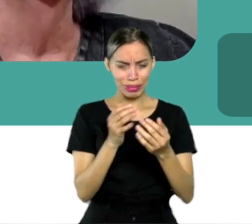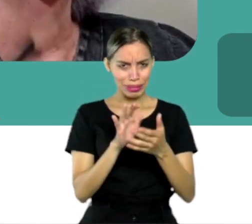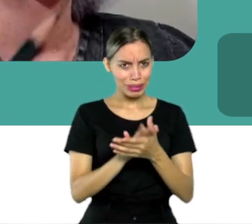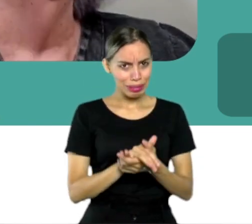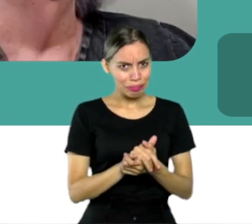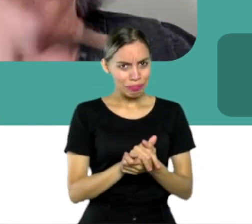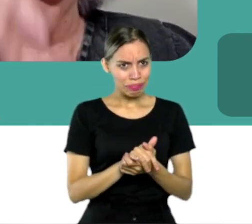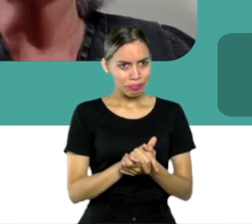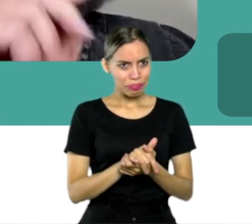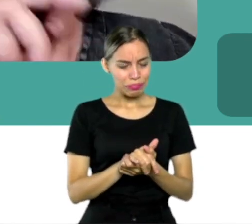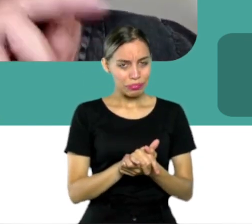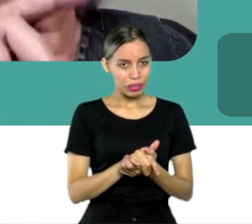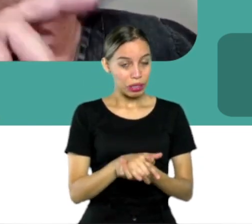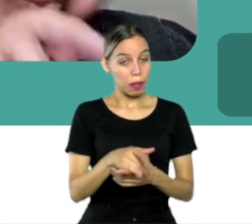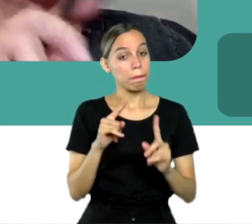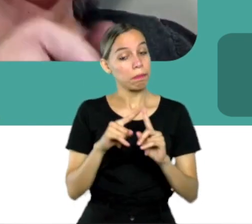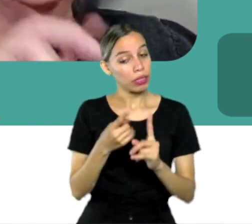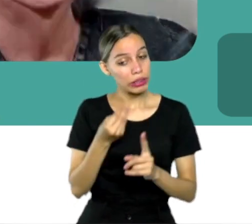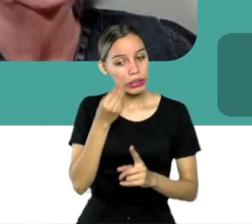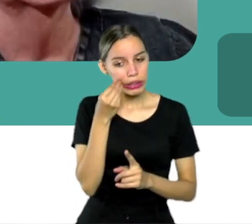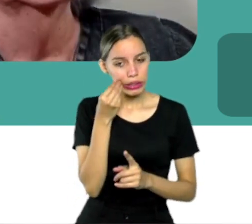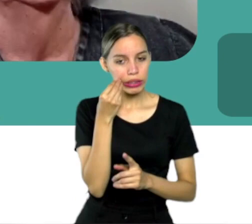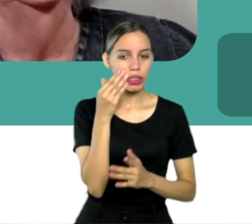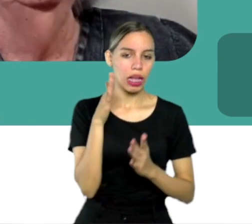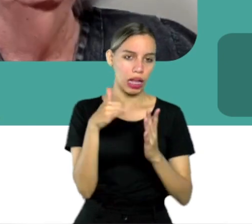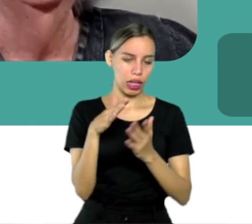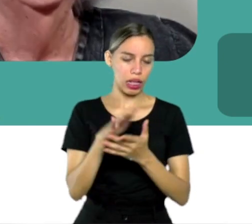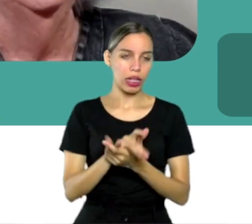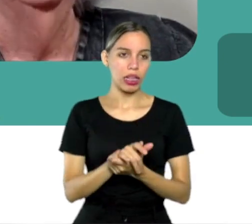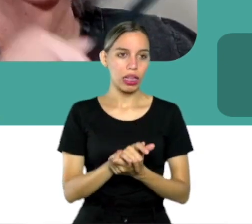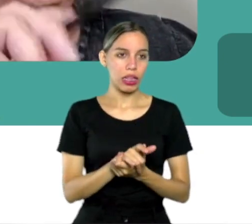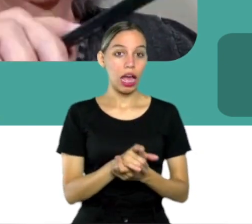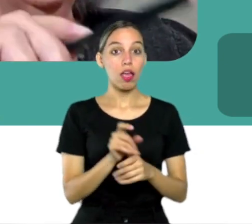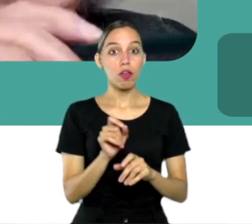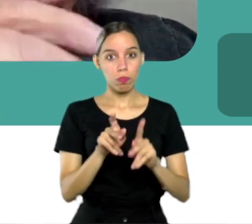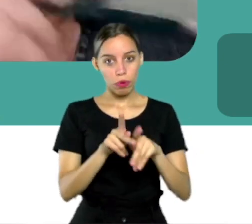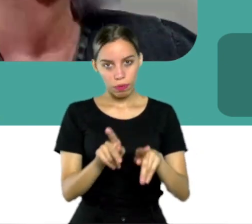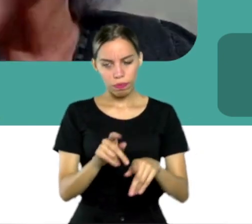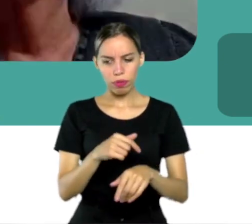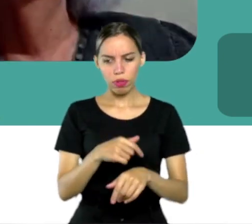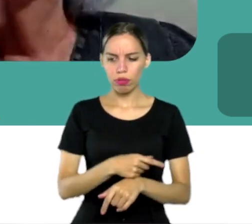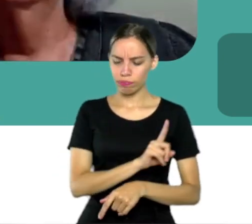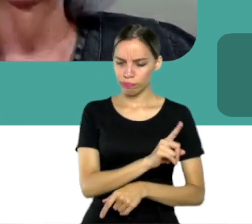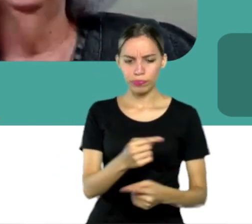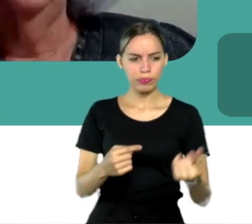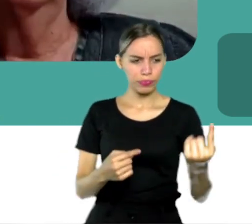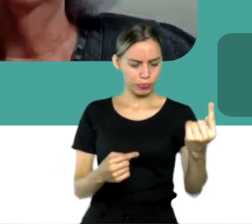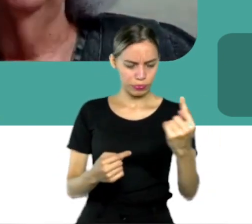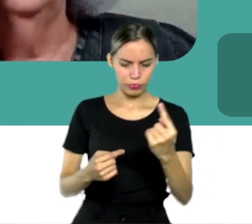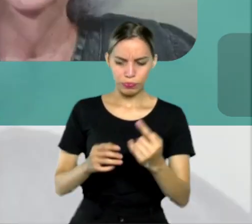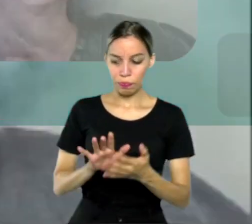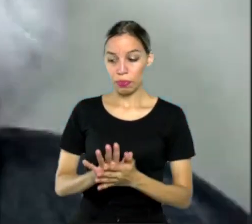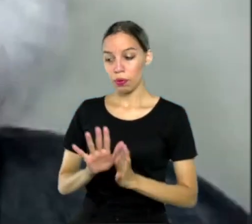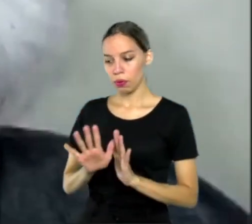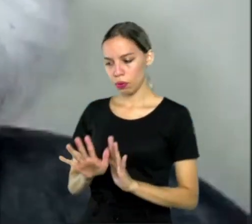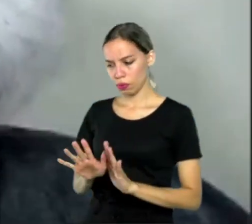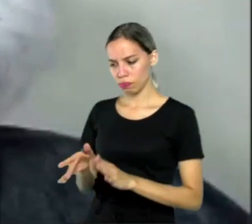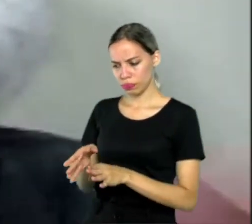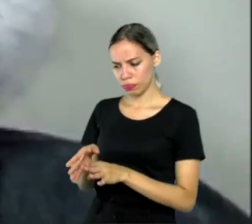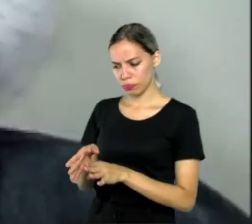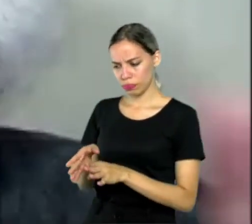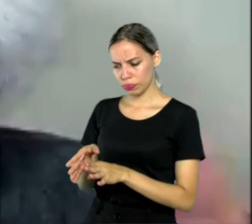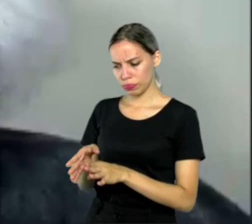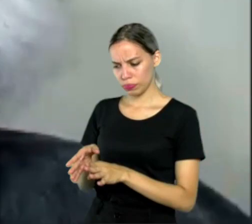um dia falou para mim, a sua praia não é essa. Porque quando ele escrevia no quadro alguma coisa,